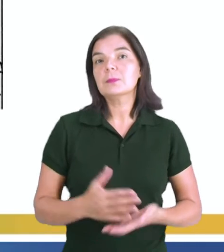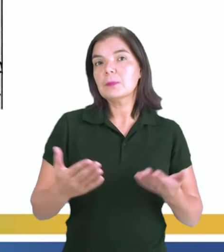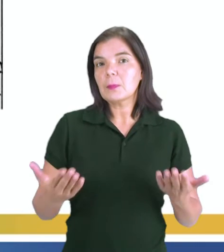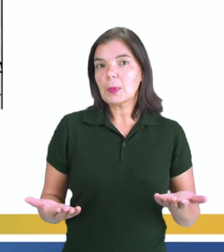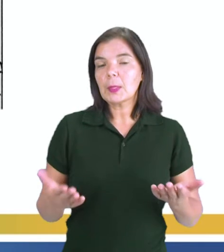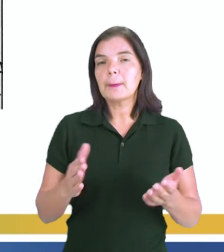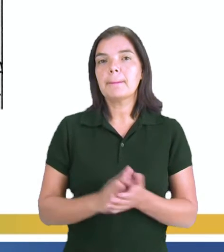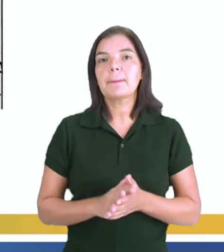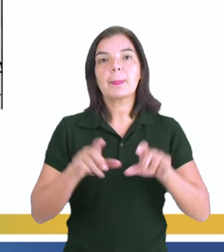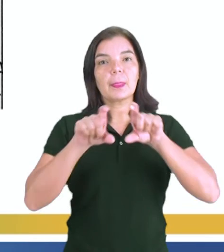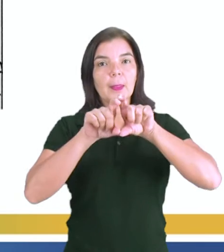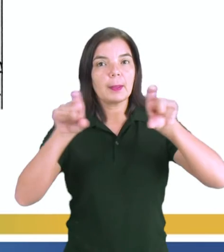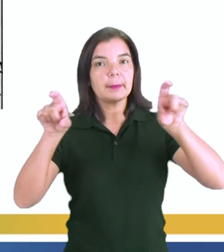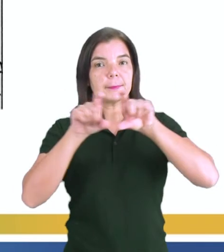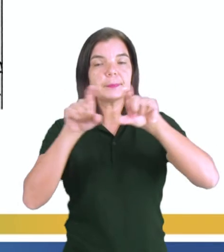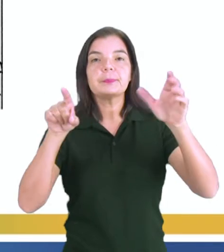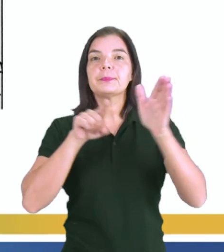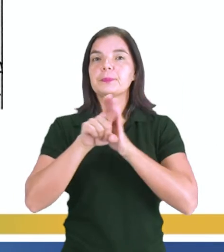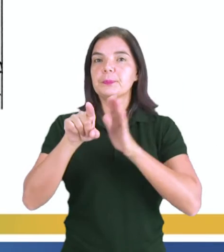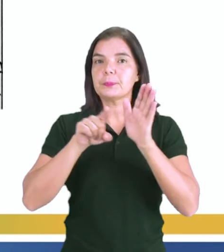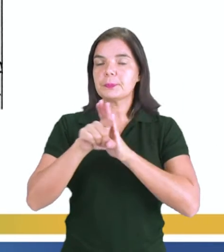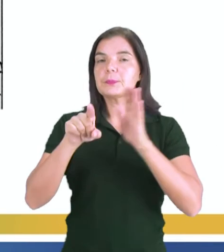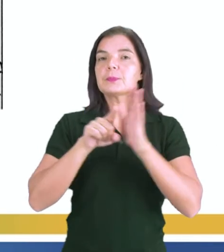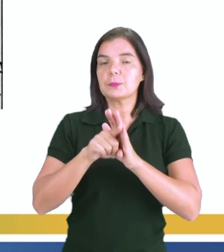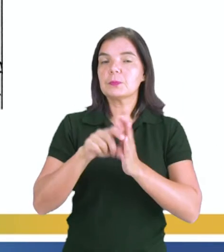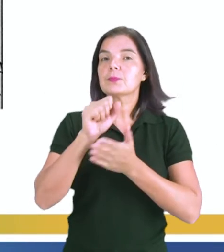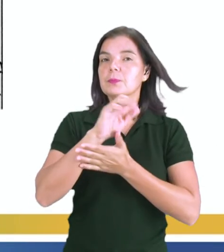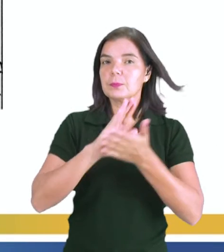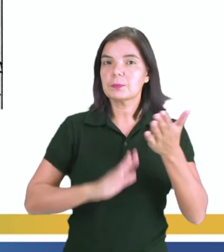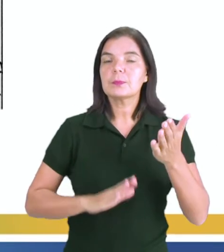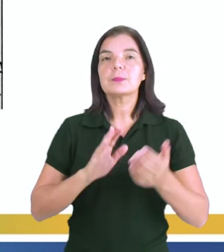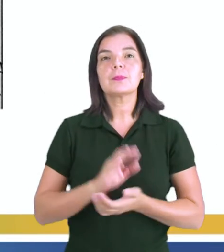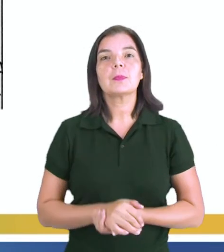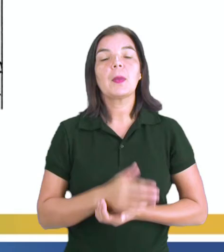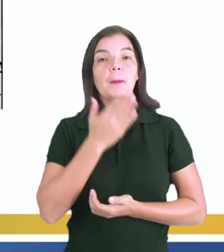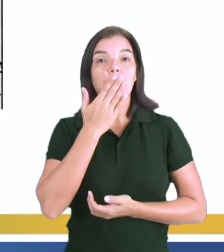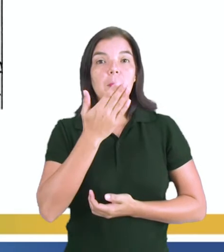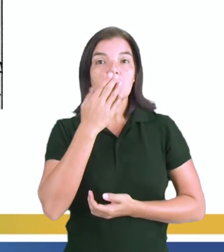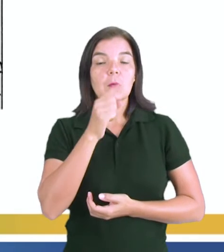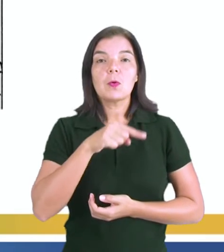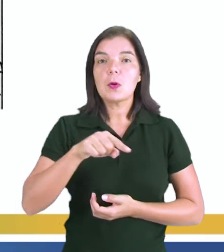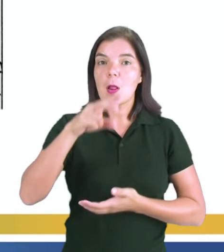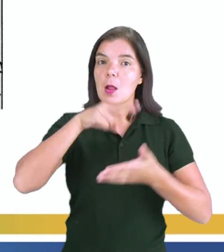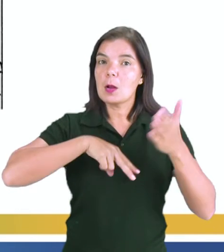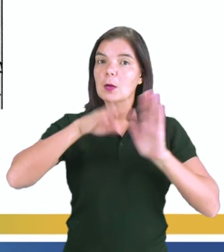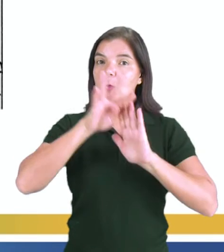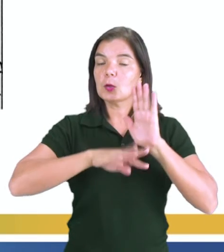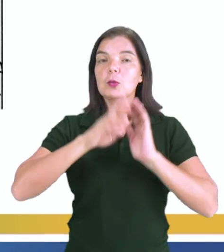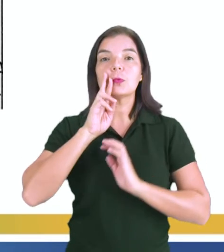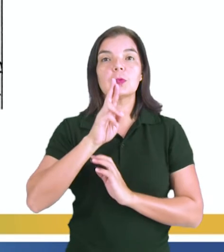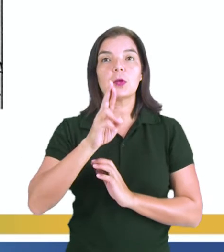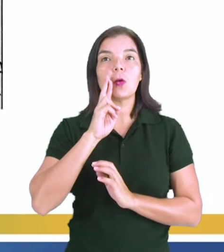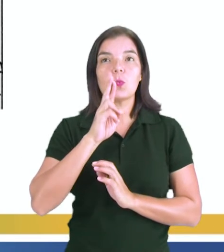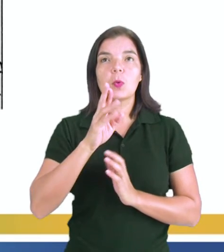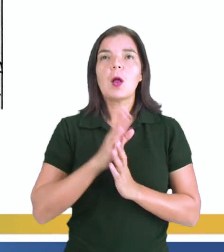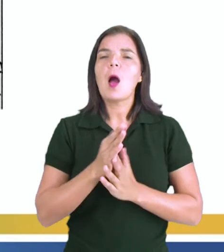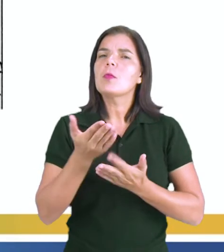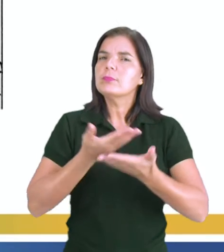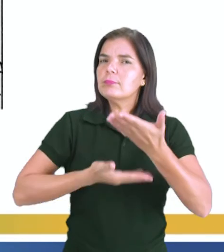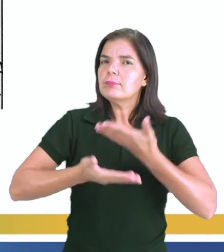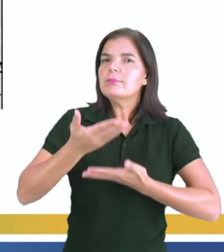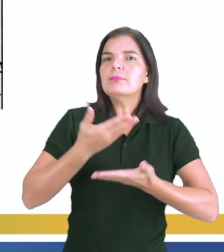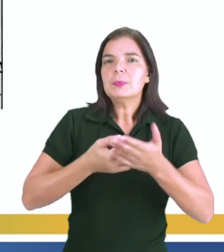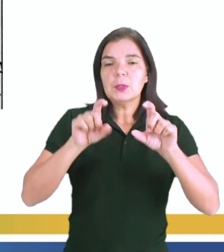Então, gente, nessa tirinha, nessa questão agora do nosso exercitando, tá pedindo pra gente, né, leia o texto e responda. Há alguma relação